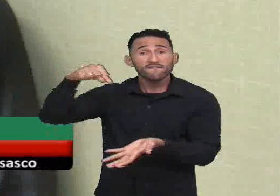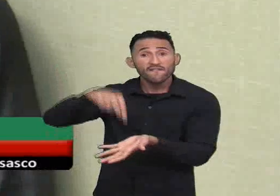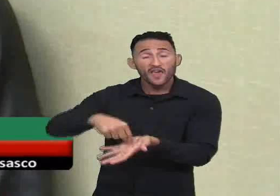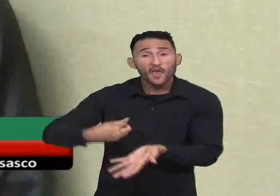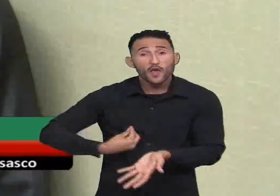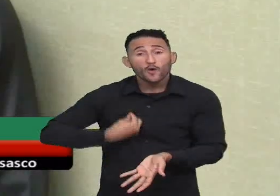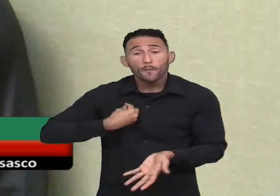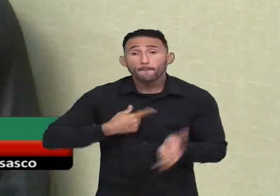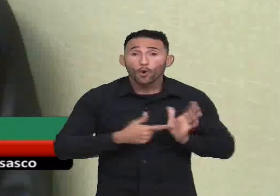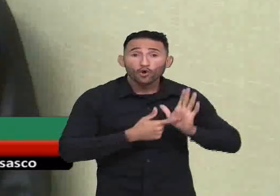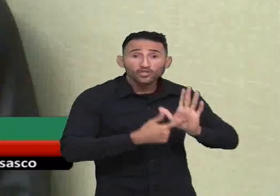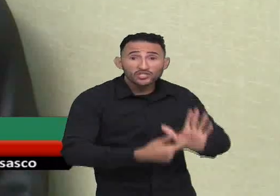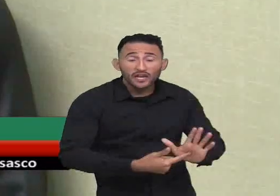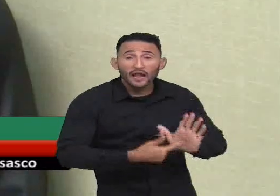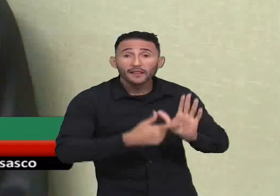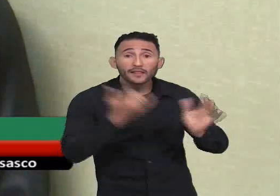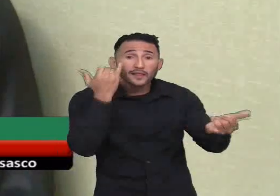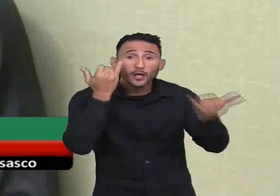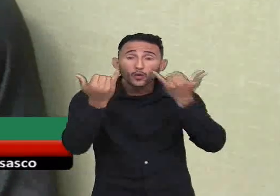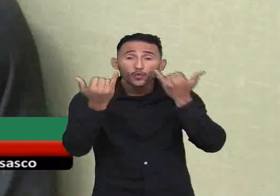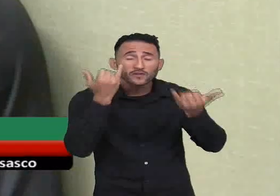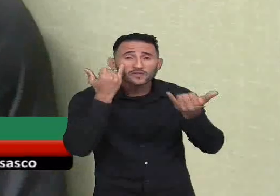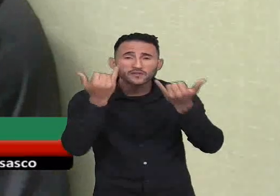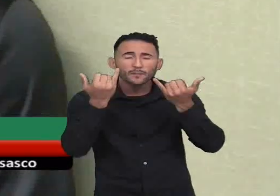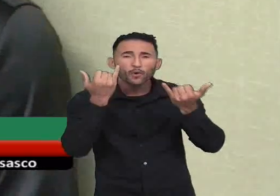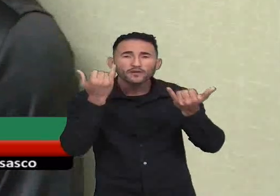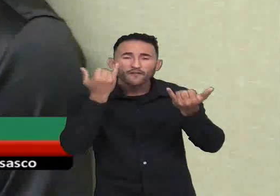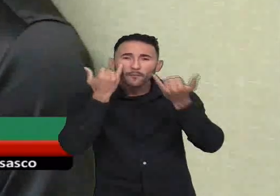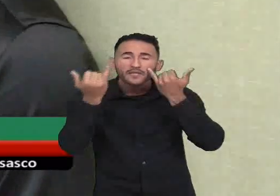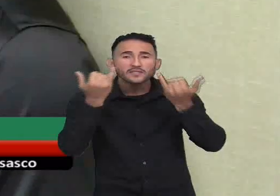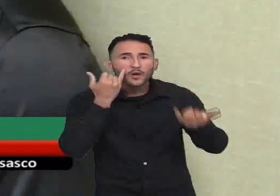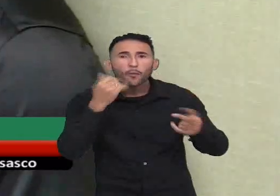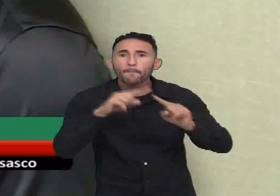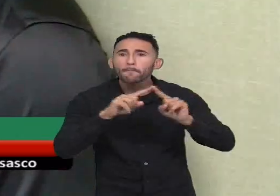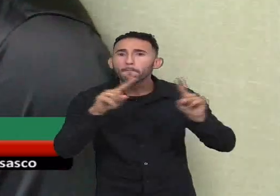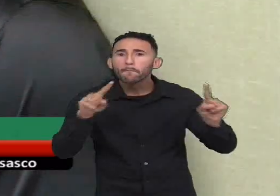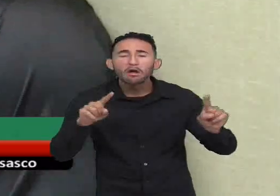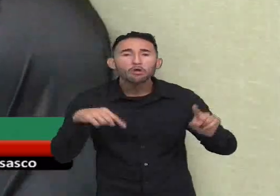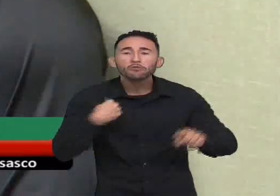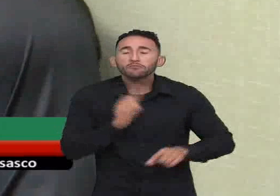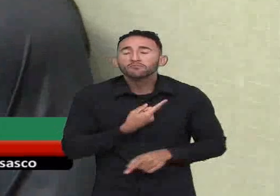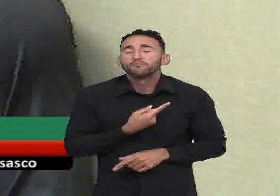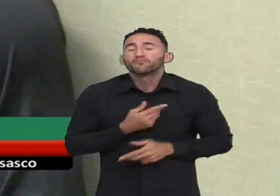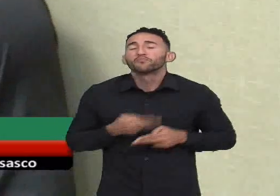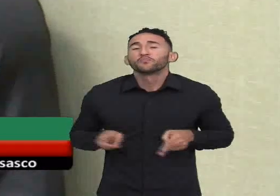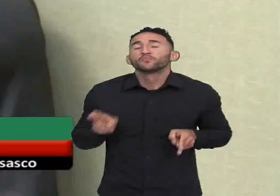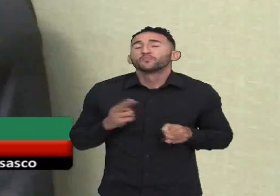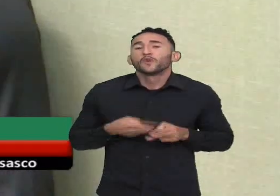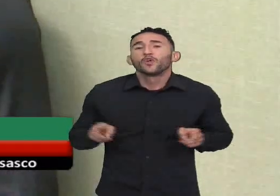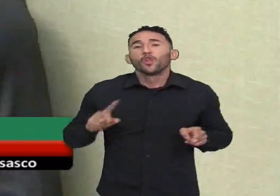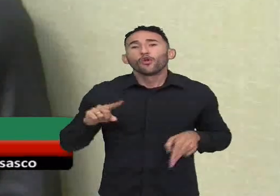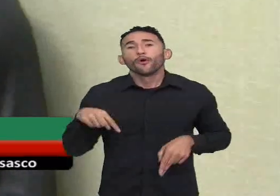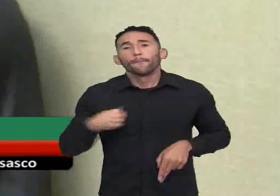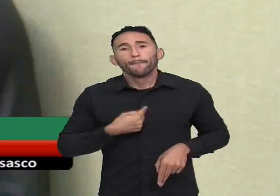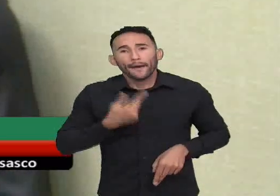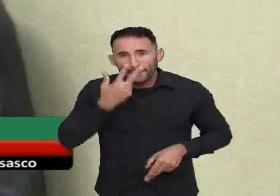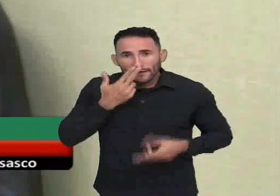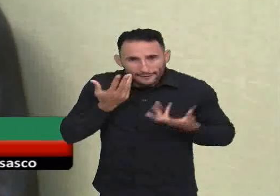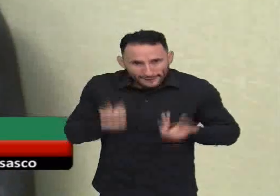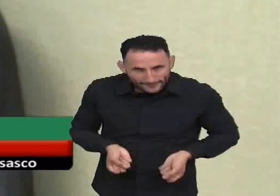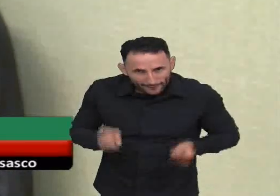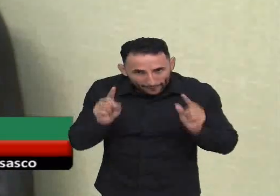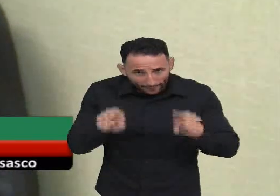e a gente ter a oportunidade de pedir o contrato e esse contrato não vir para a gente. Então, o que, que a gente quer esconder? Então, novamente,